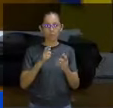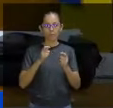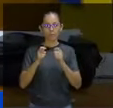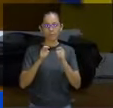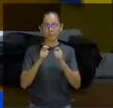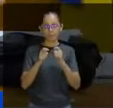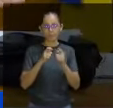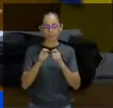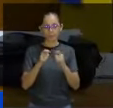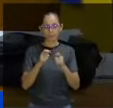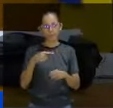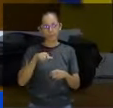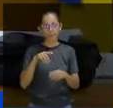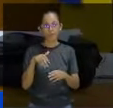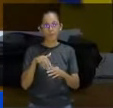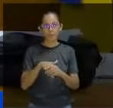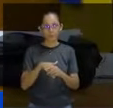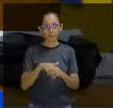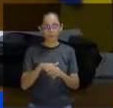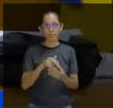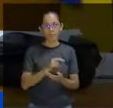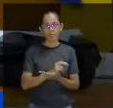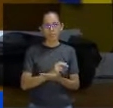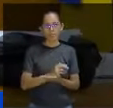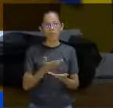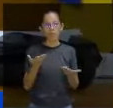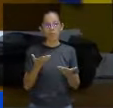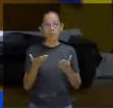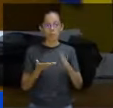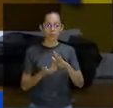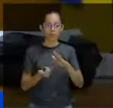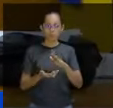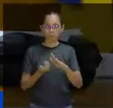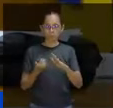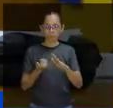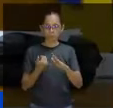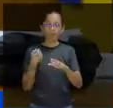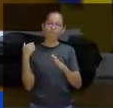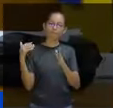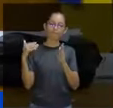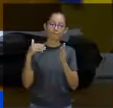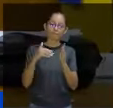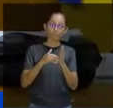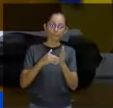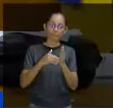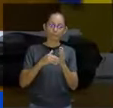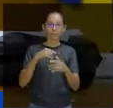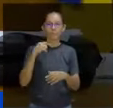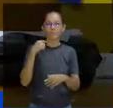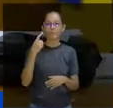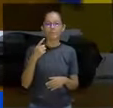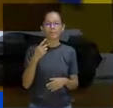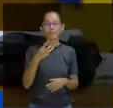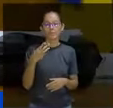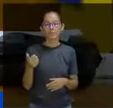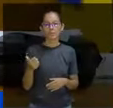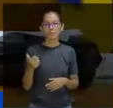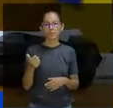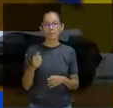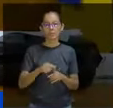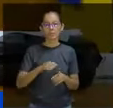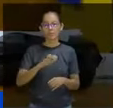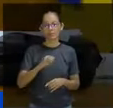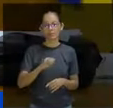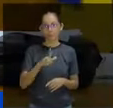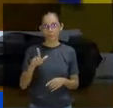e nessa sessão a gente vai votar essas resoluções que eu tirei de pauta, eu preciso fazer a revisão disso, e também